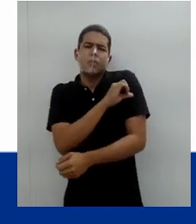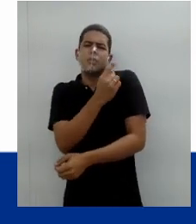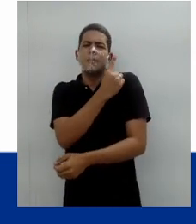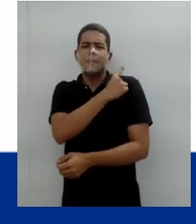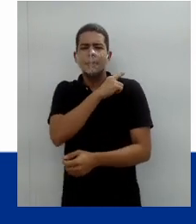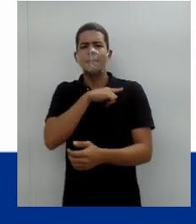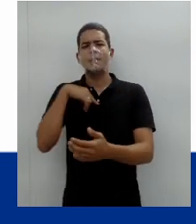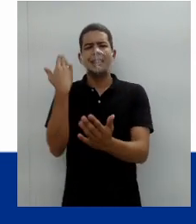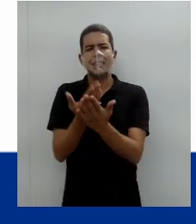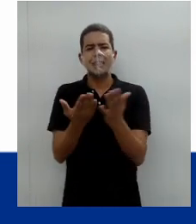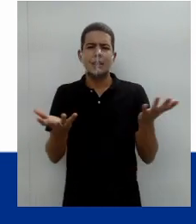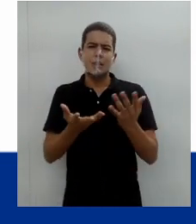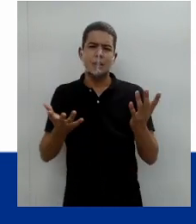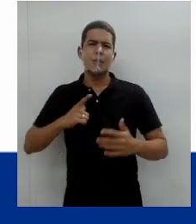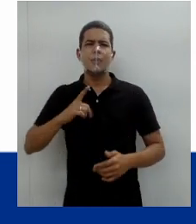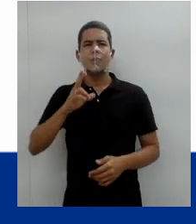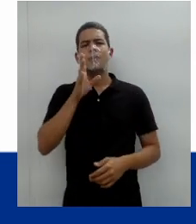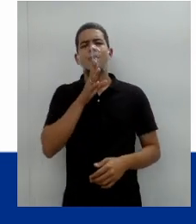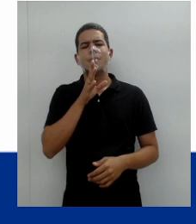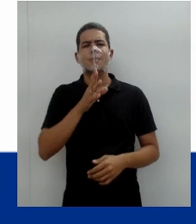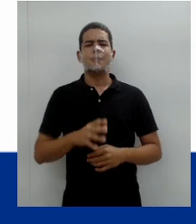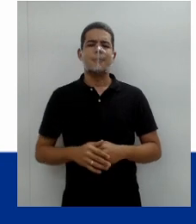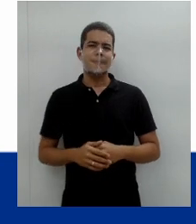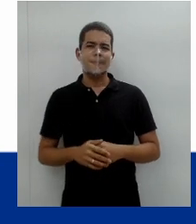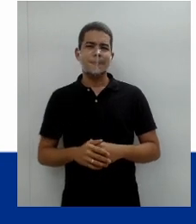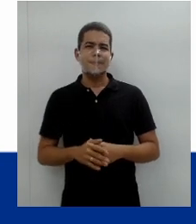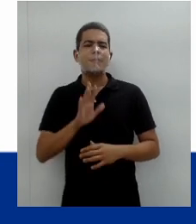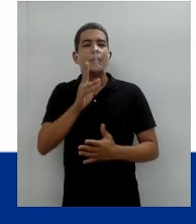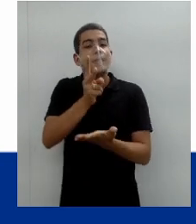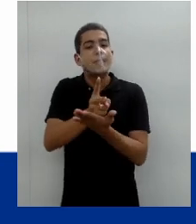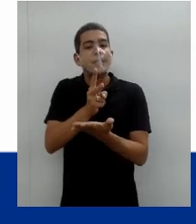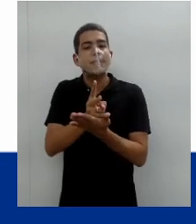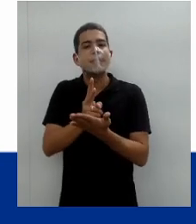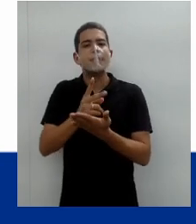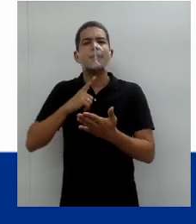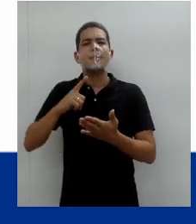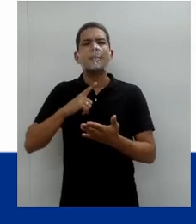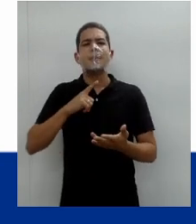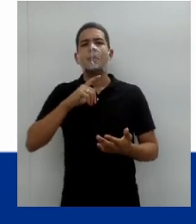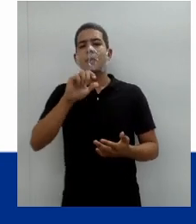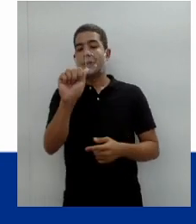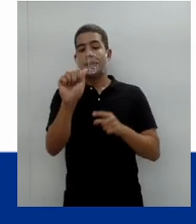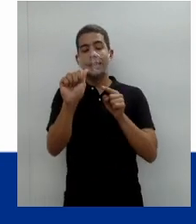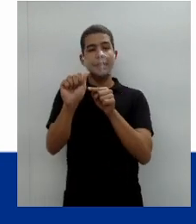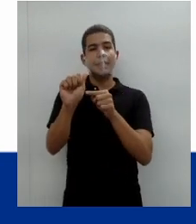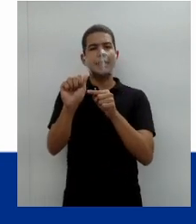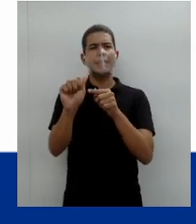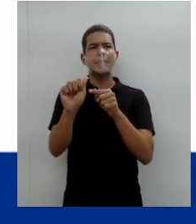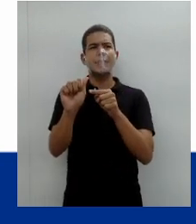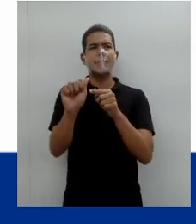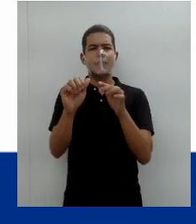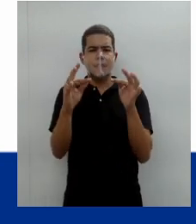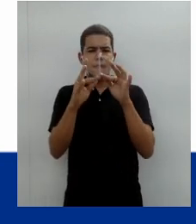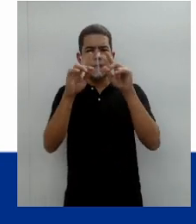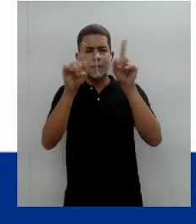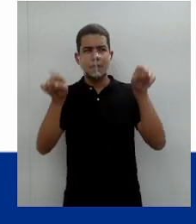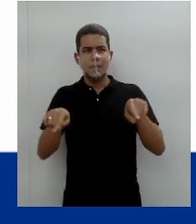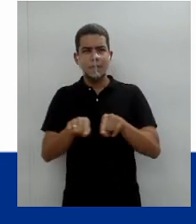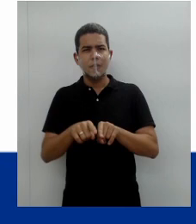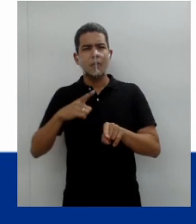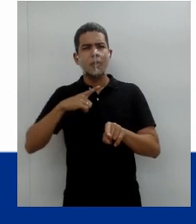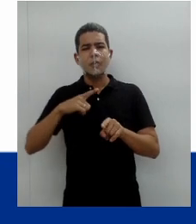eu falei para vocês aqui no início da aula. Agora, toda vez que o meu coeficiente A da minha função quadrática